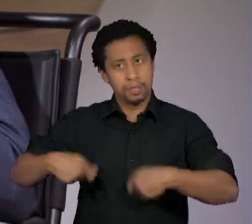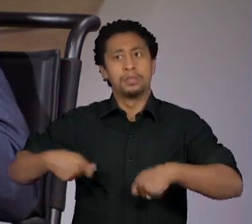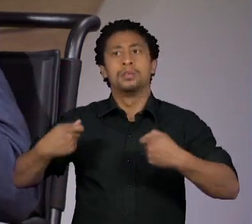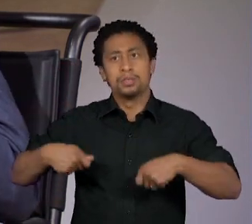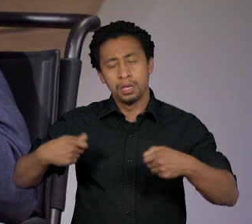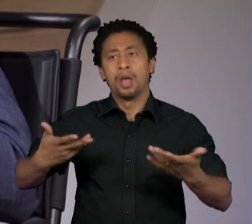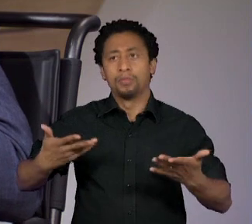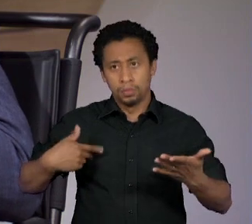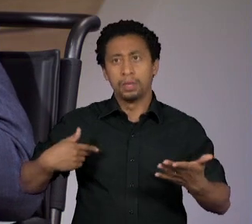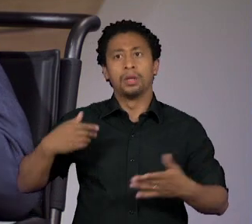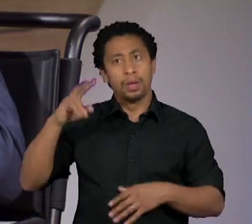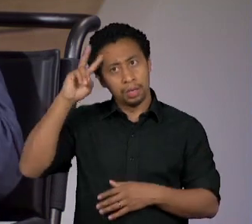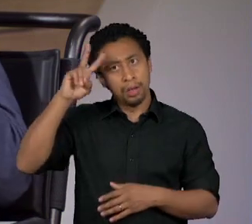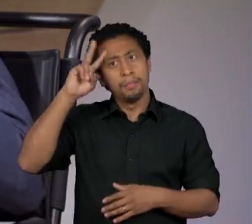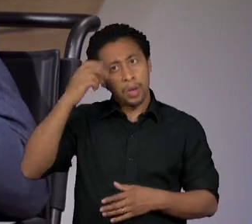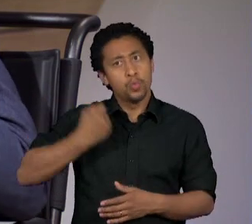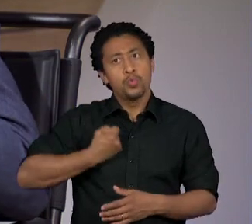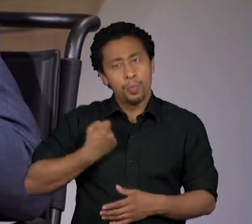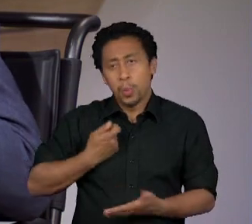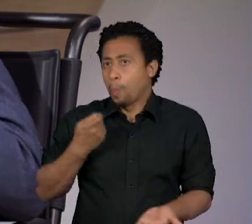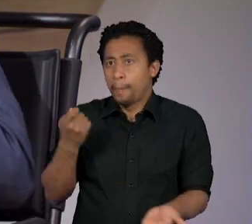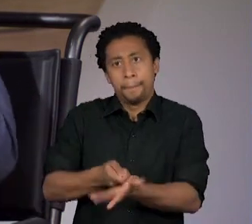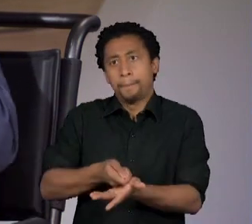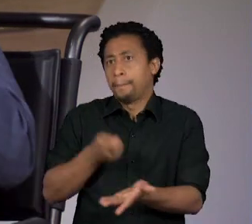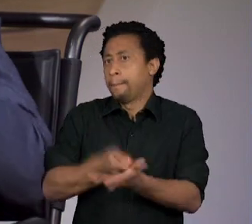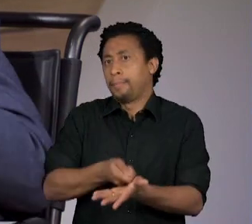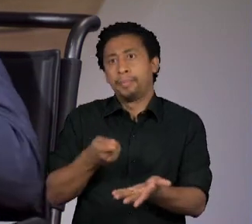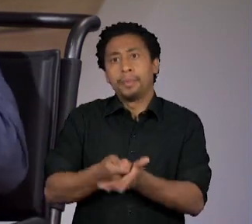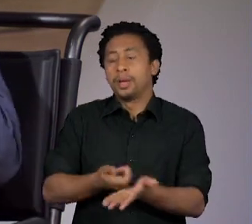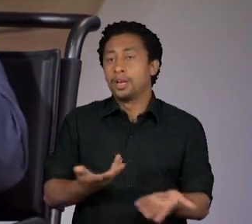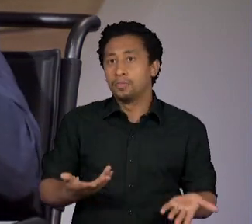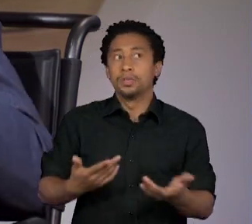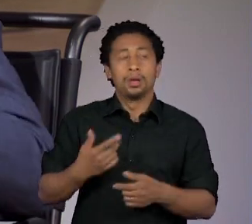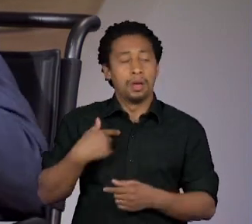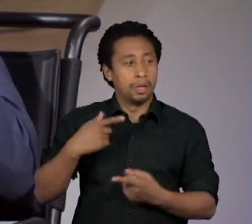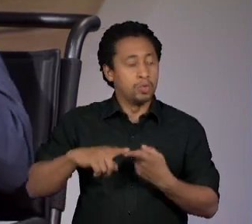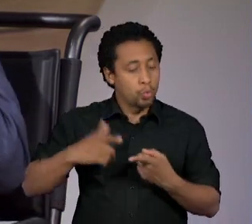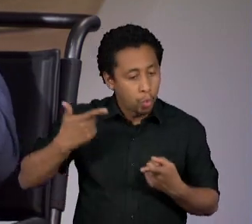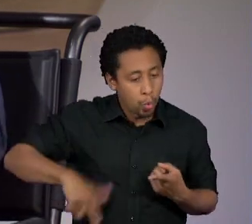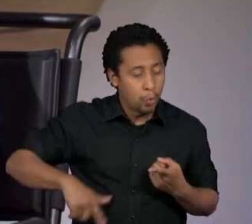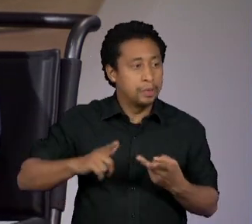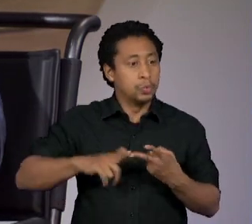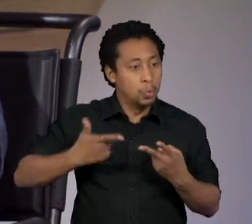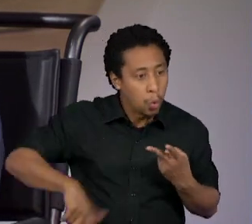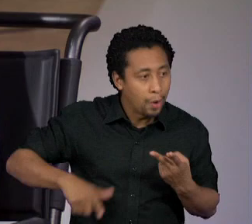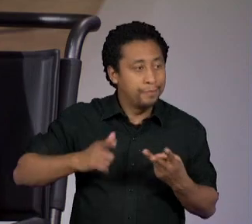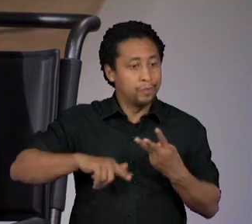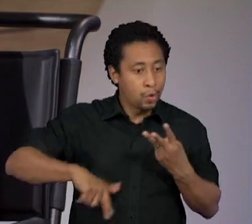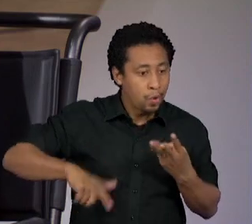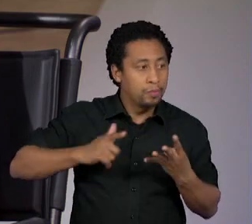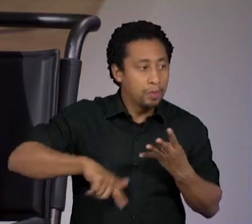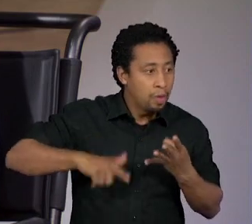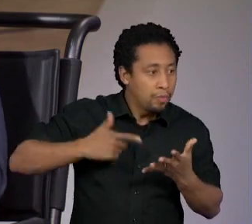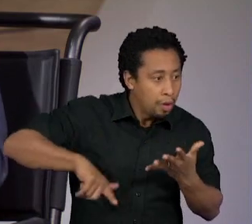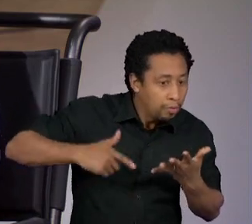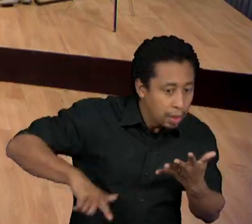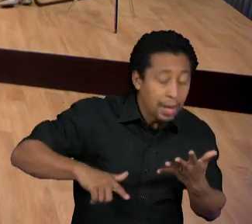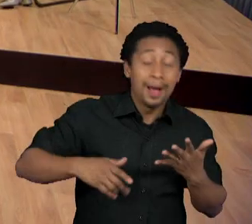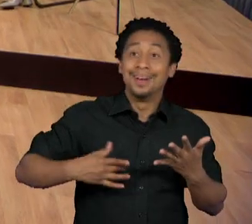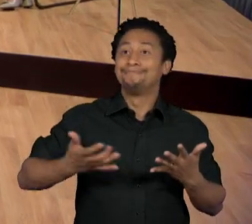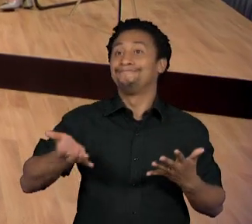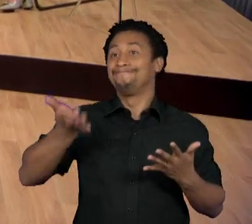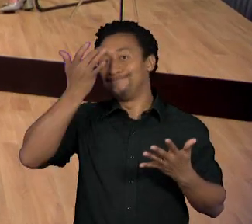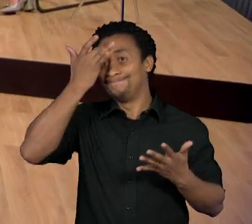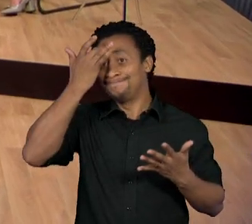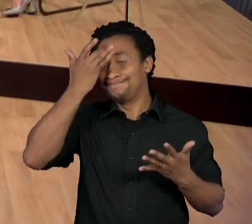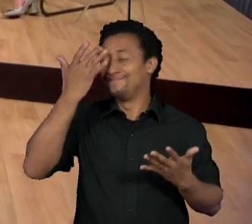aquele telefone. Então você várias vezes repetia o número até que aquele número se enraizava no cérebro por meio